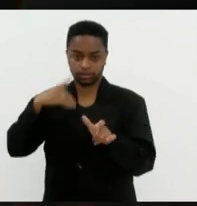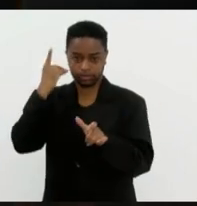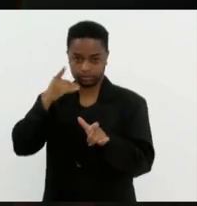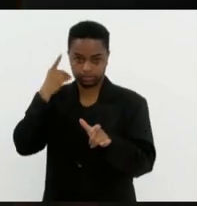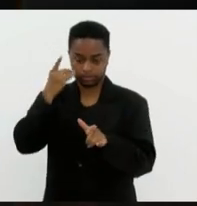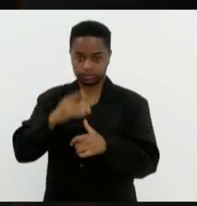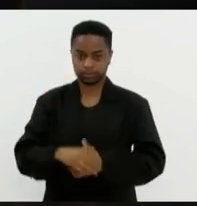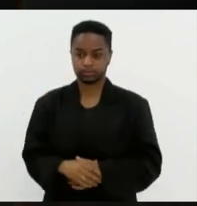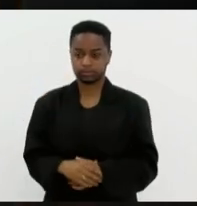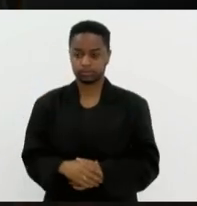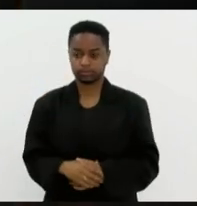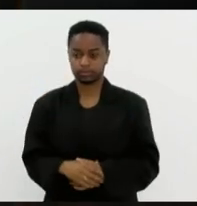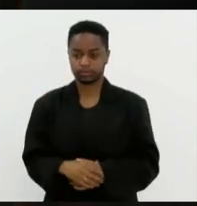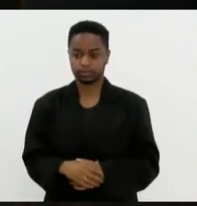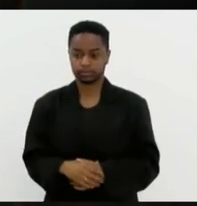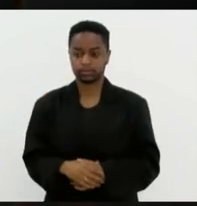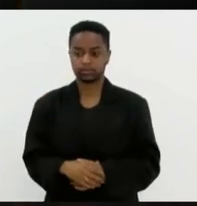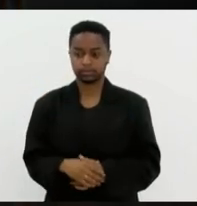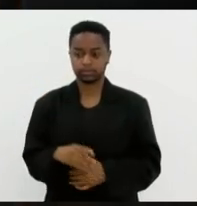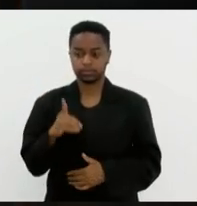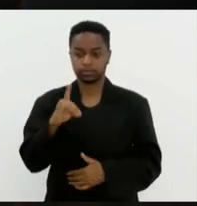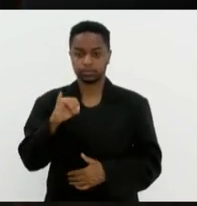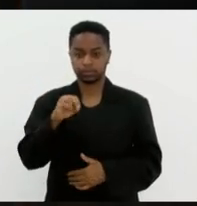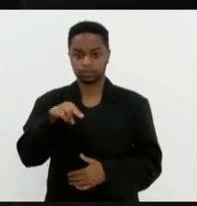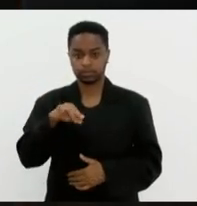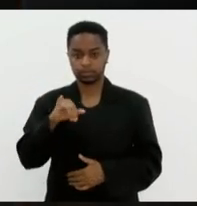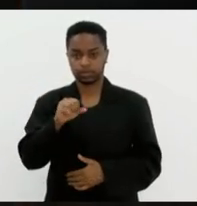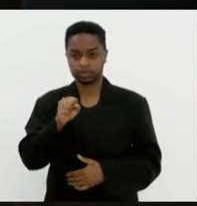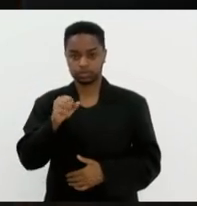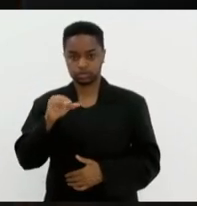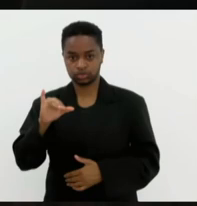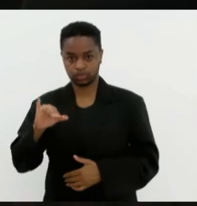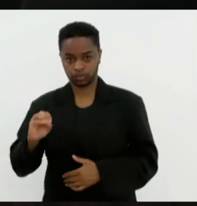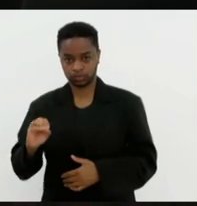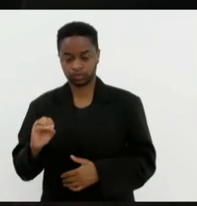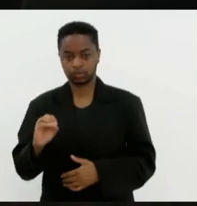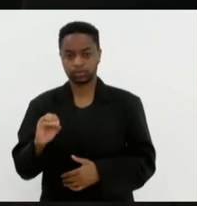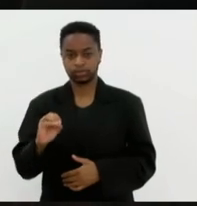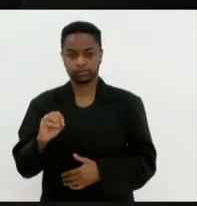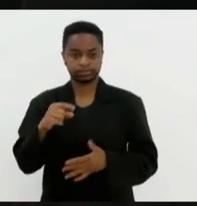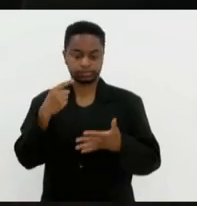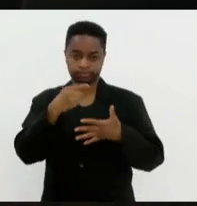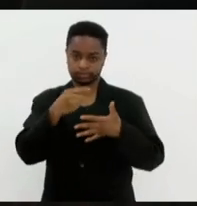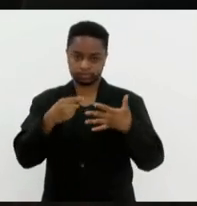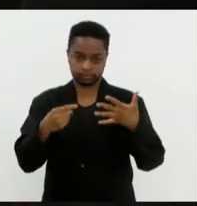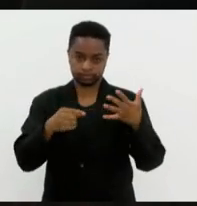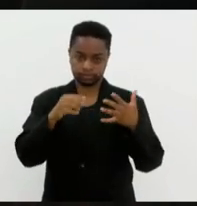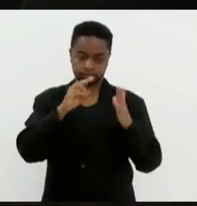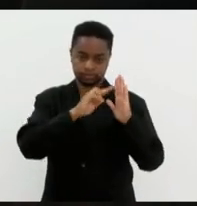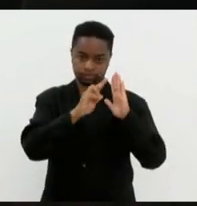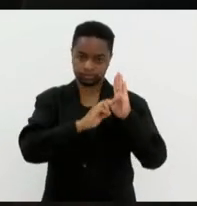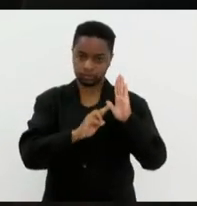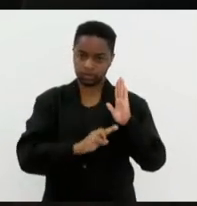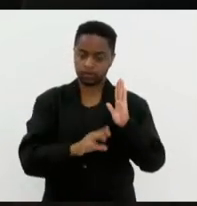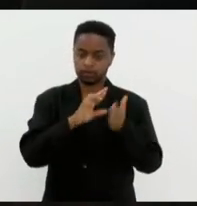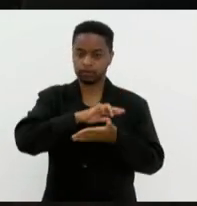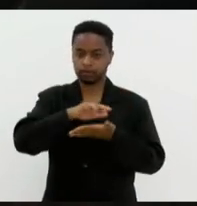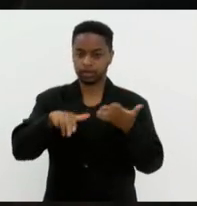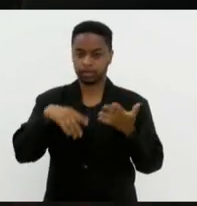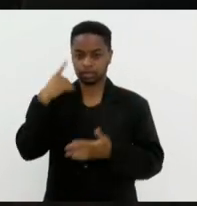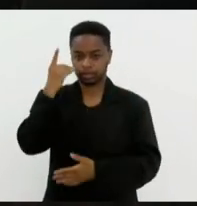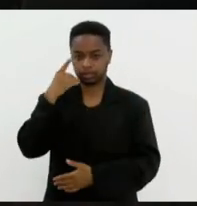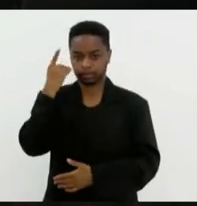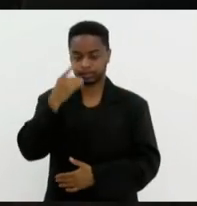Paula Pai, Dionísio Lins, Dr. Deodalto, Val Ceasa, Luiz Paulo, Jari Oliveira, Érica Takimoto, Valdeci